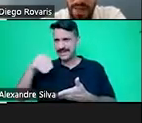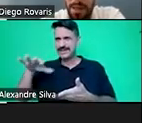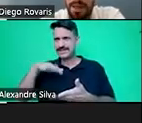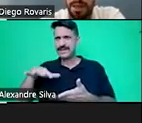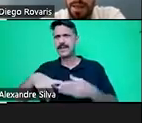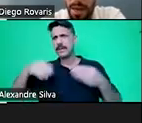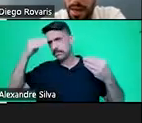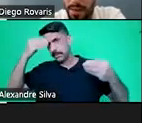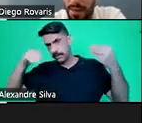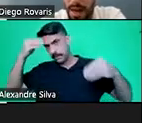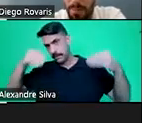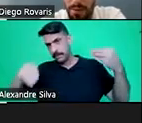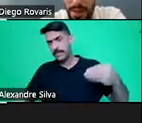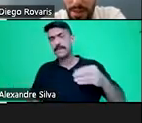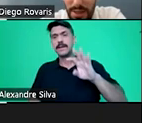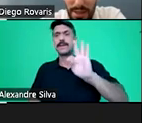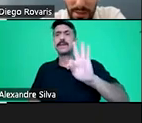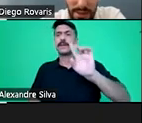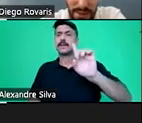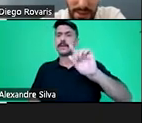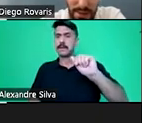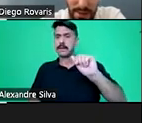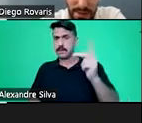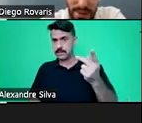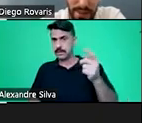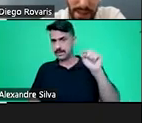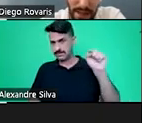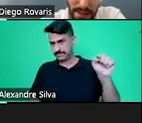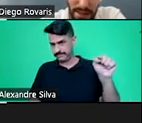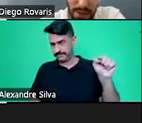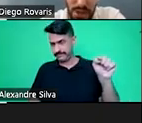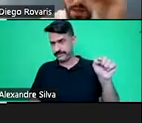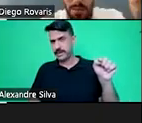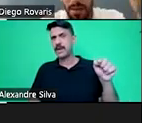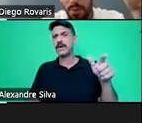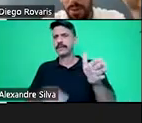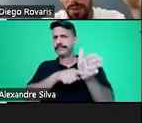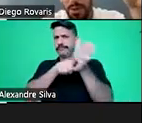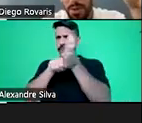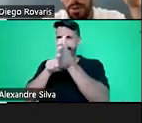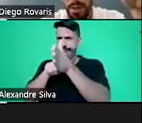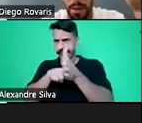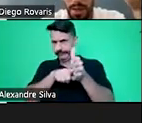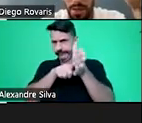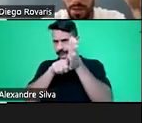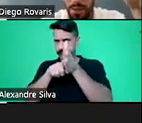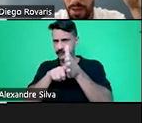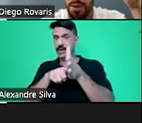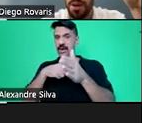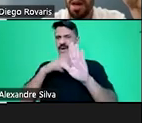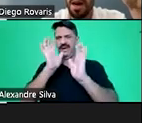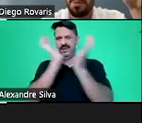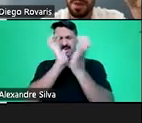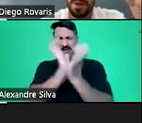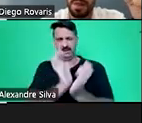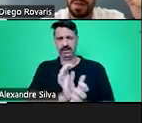gente vê que quem tem TDAH, a prevalência aqui nessa análise, quando a gente separa por níveis de escolaridade, a gente